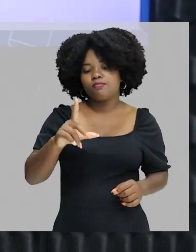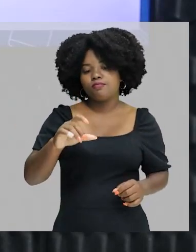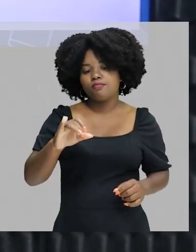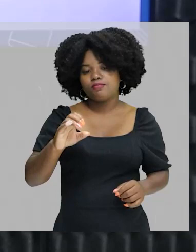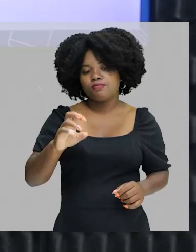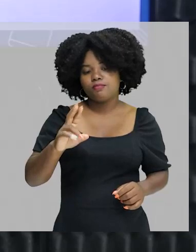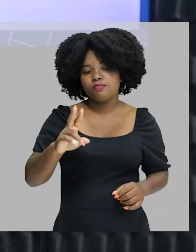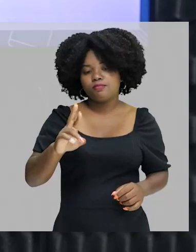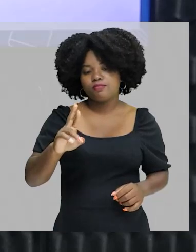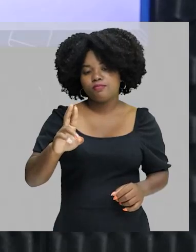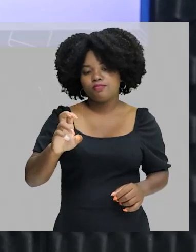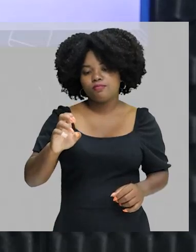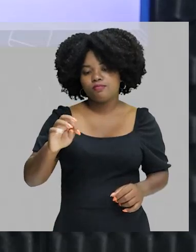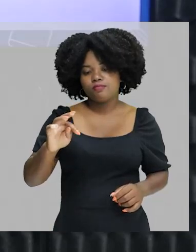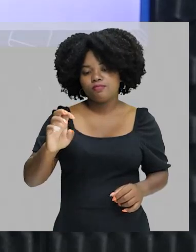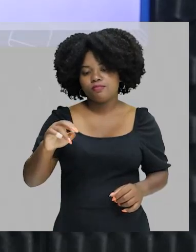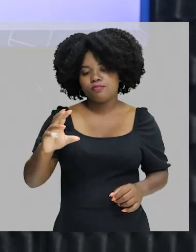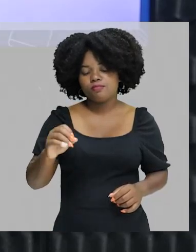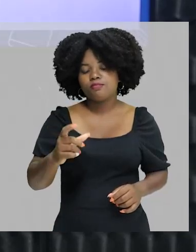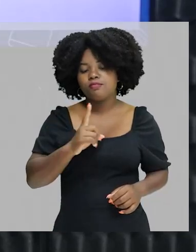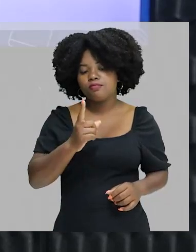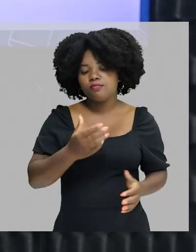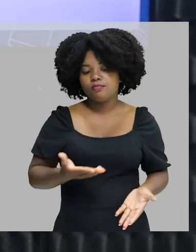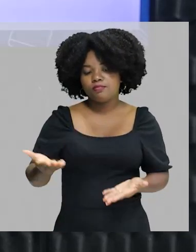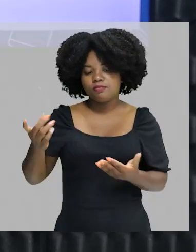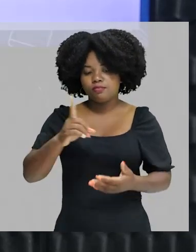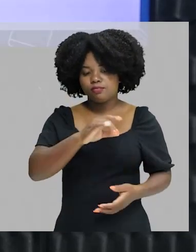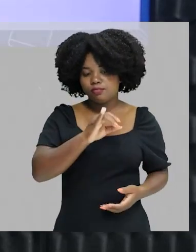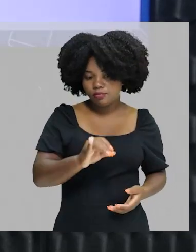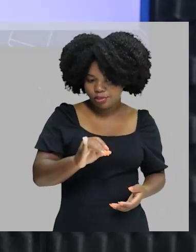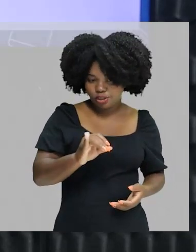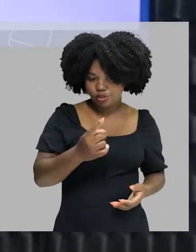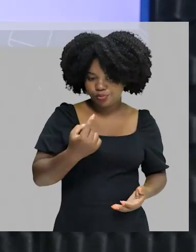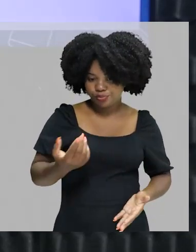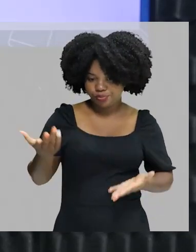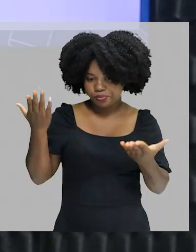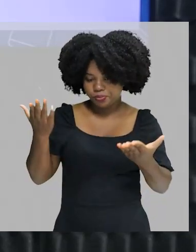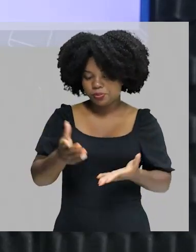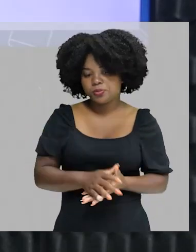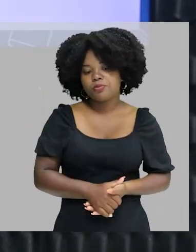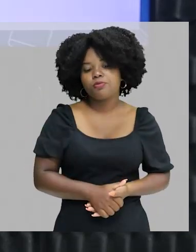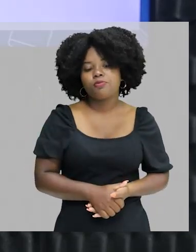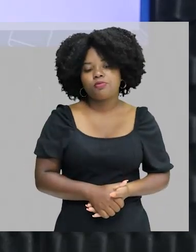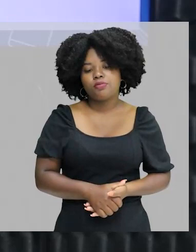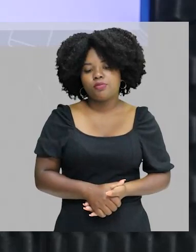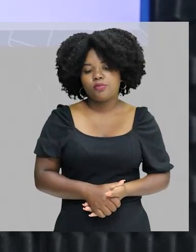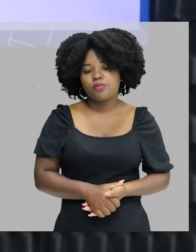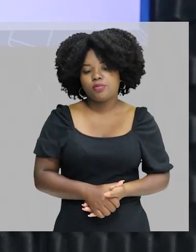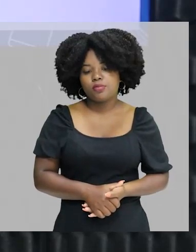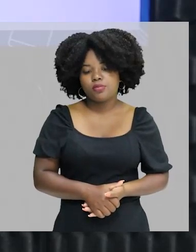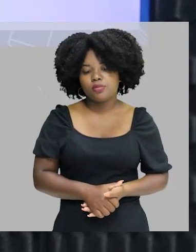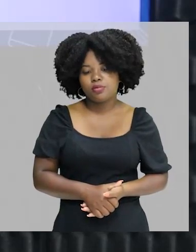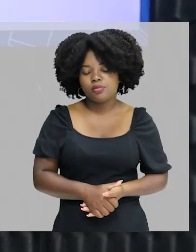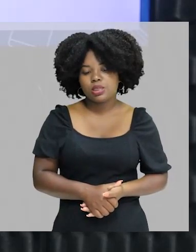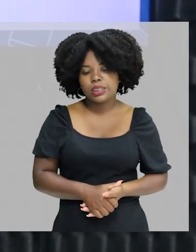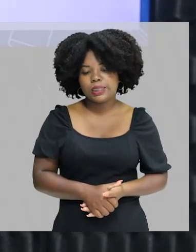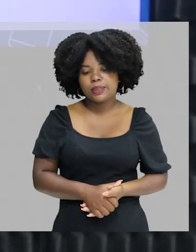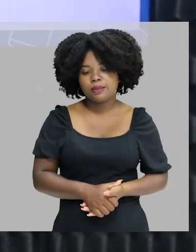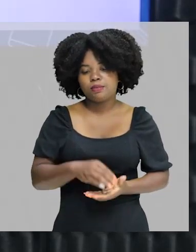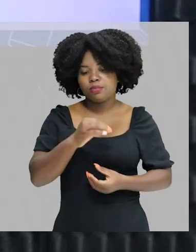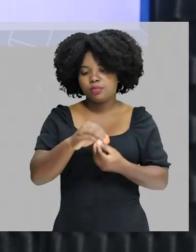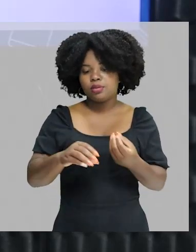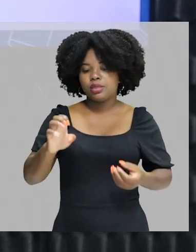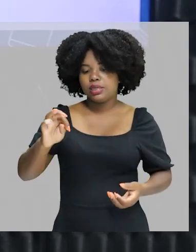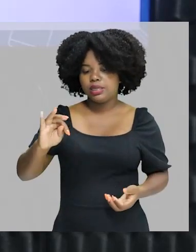poliuretana. Então, nós vamos ter a reação, olha só, do diisocianato de parafenileno reagindo